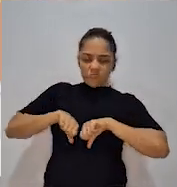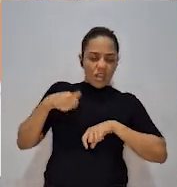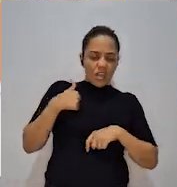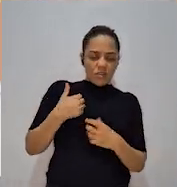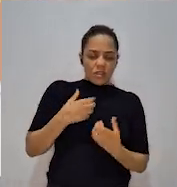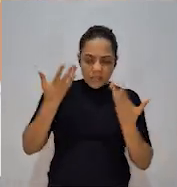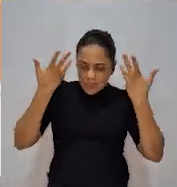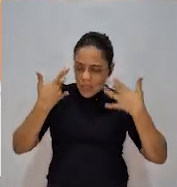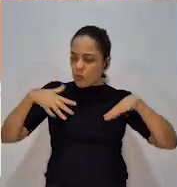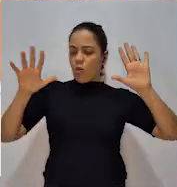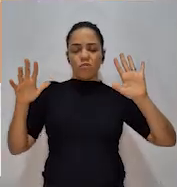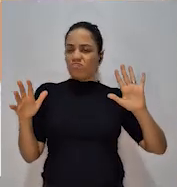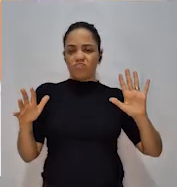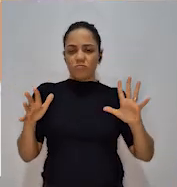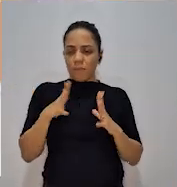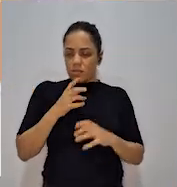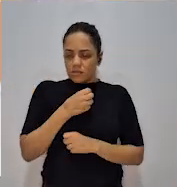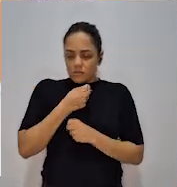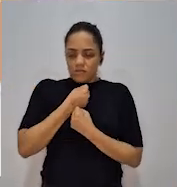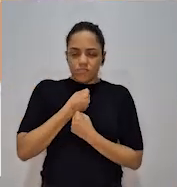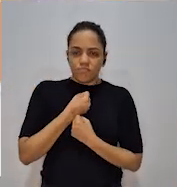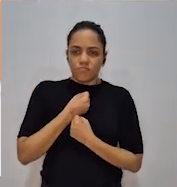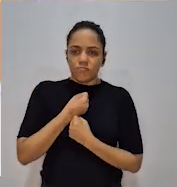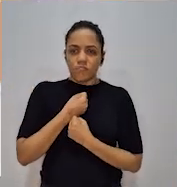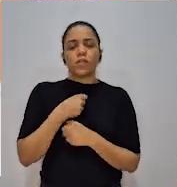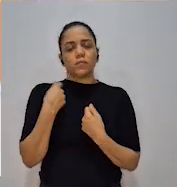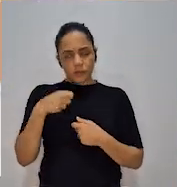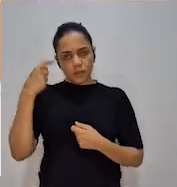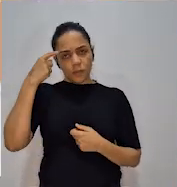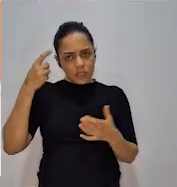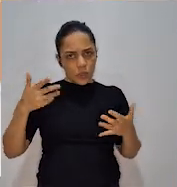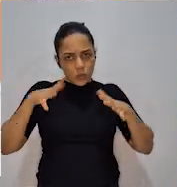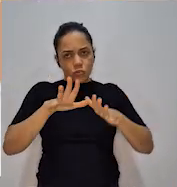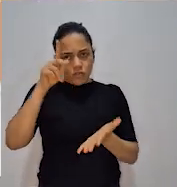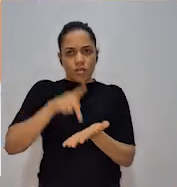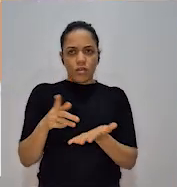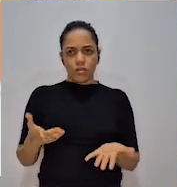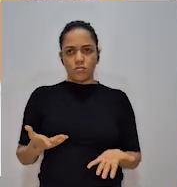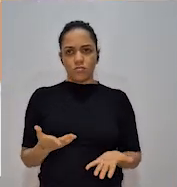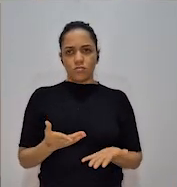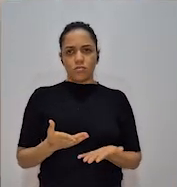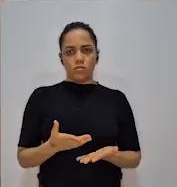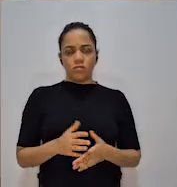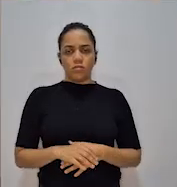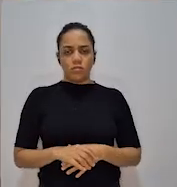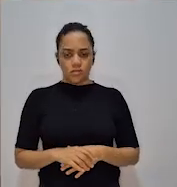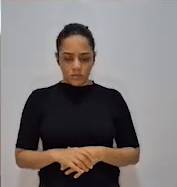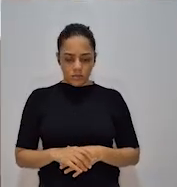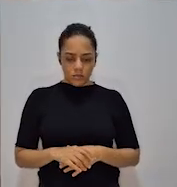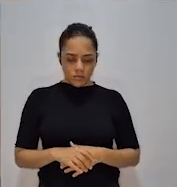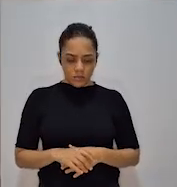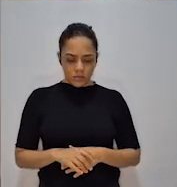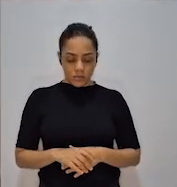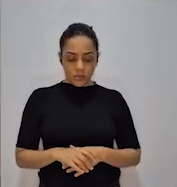Então, criar um entorno realmente de inclusão vai fazer diferença para que essas pessoas tenham a oportunidade. Eu Dani, posso adorei te trazer